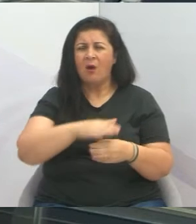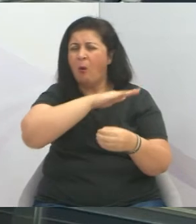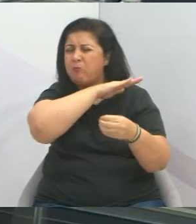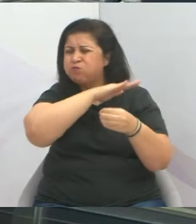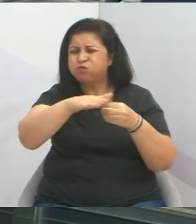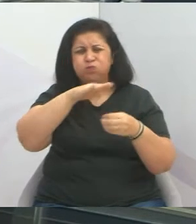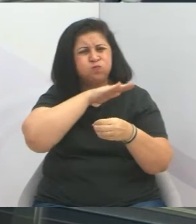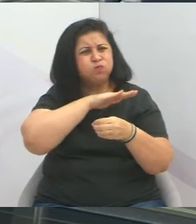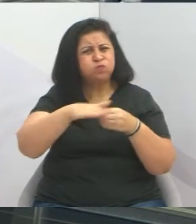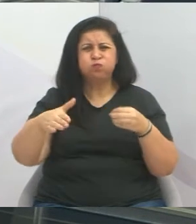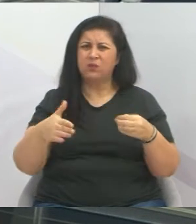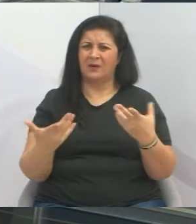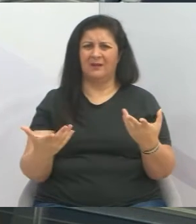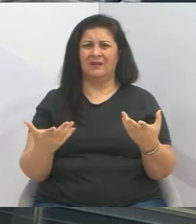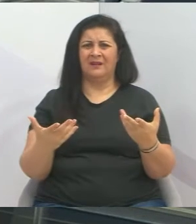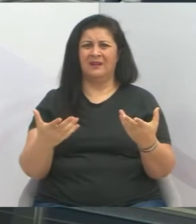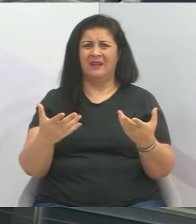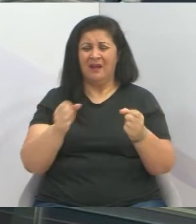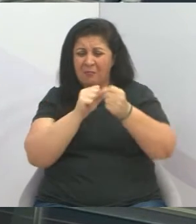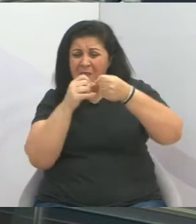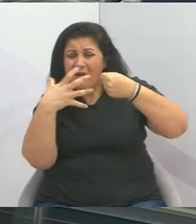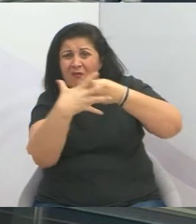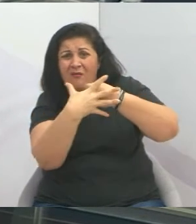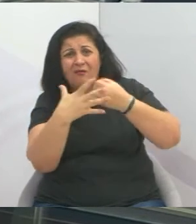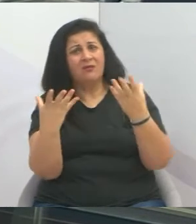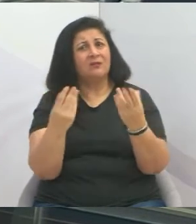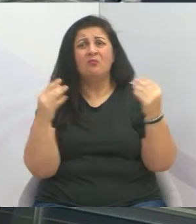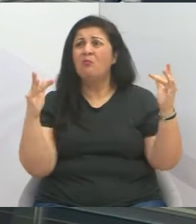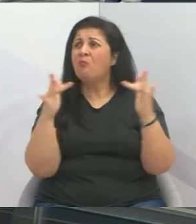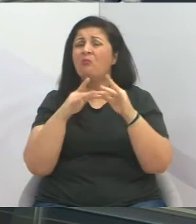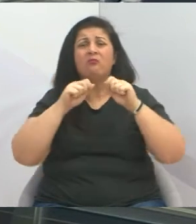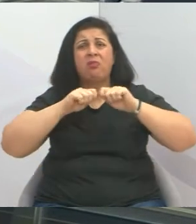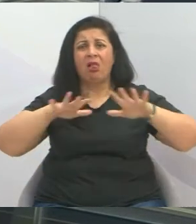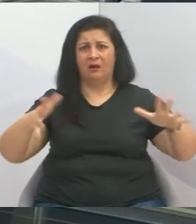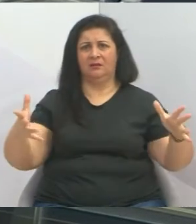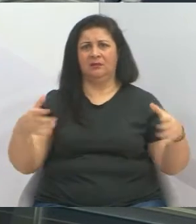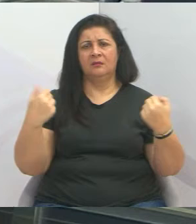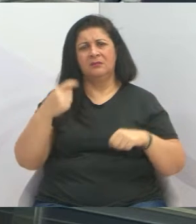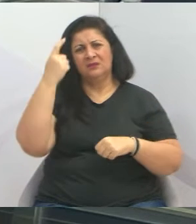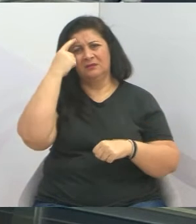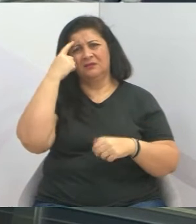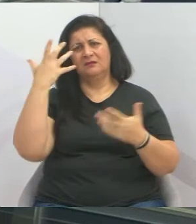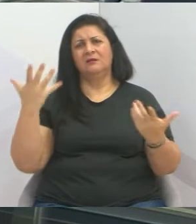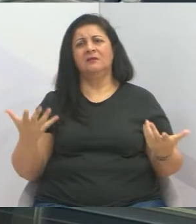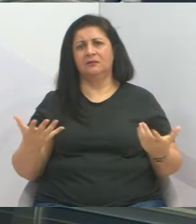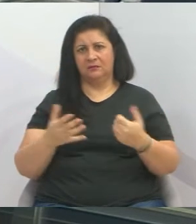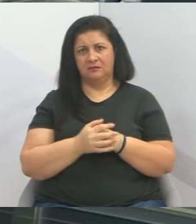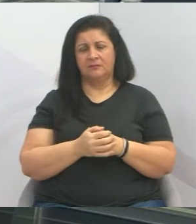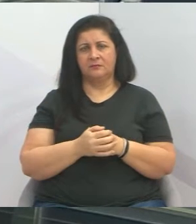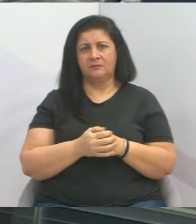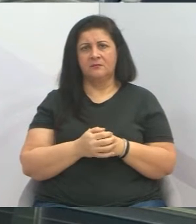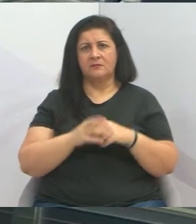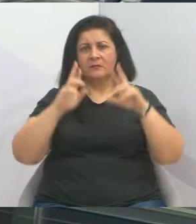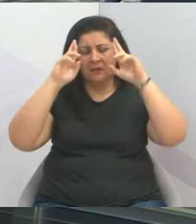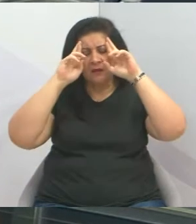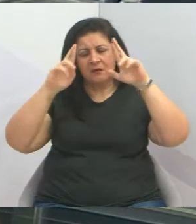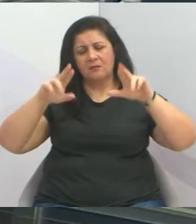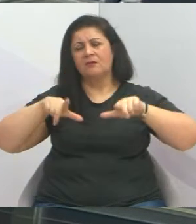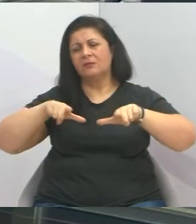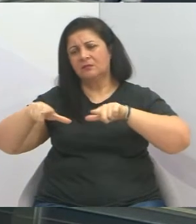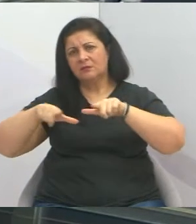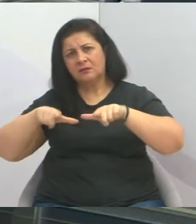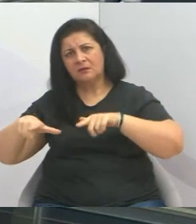superlotação com a convide lá em cima ainda a gente pede só bom senso e respeito a esse